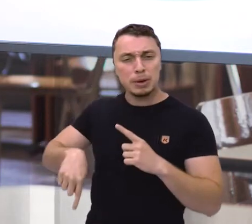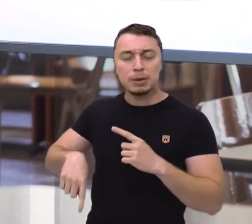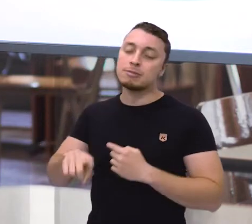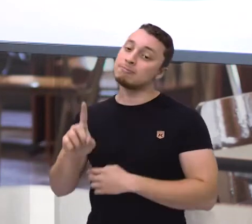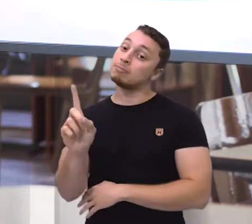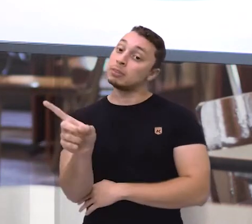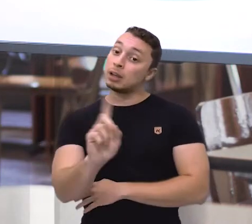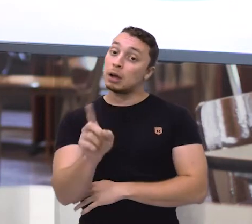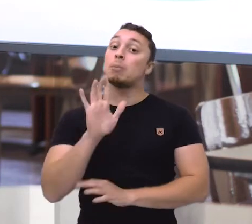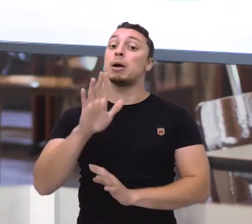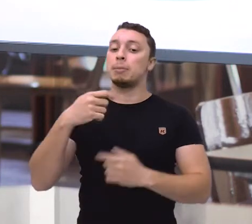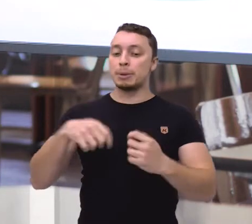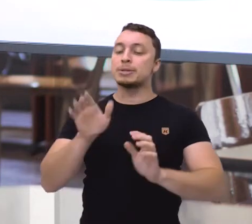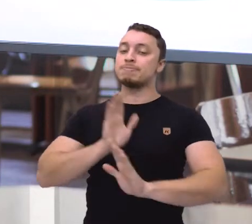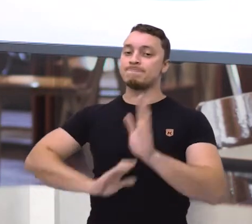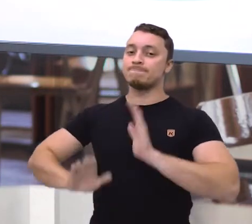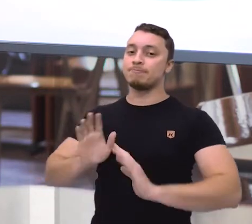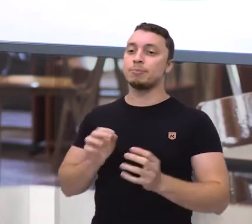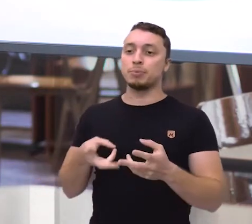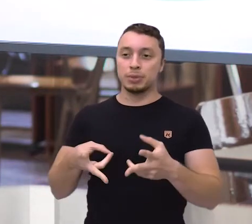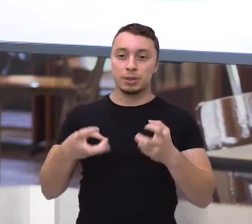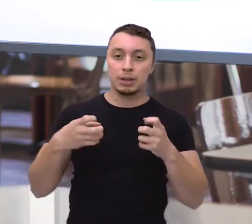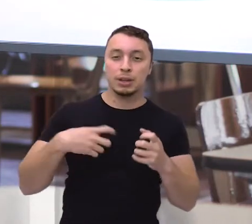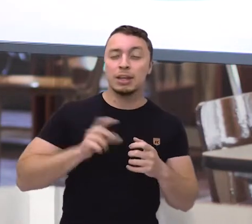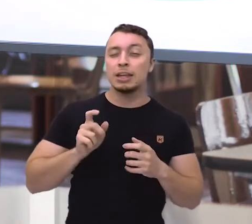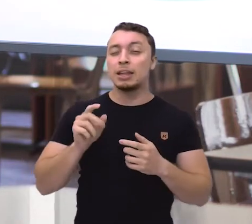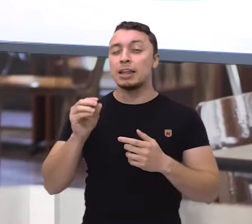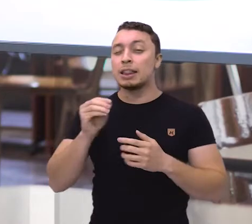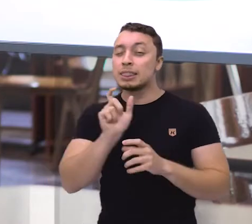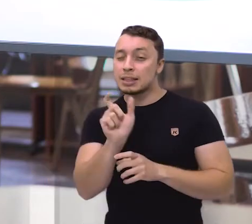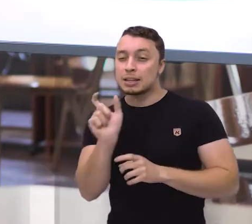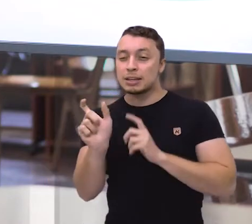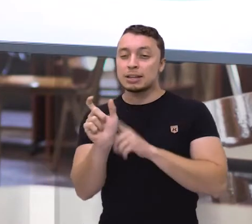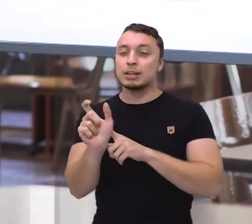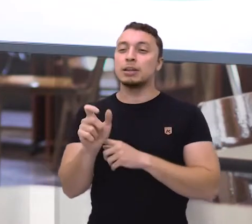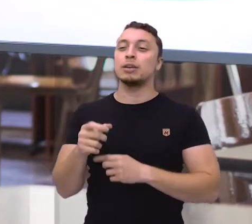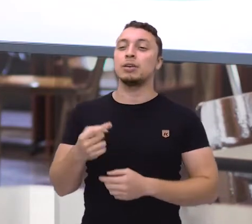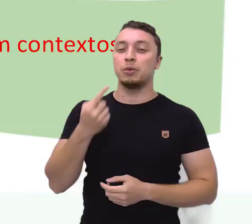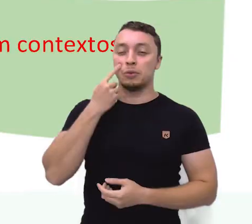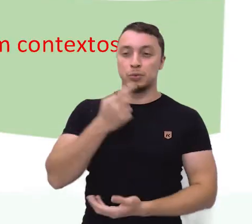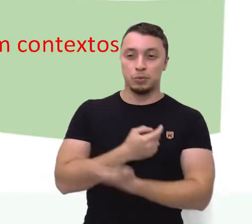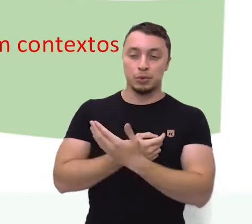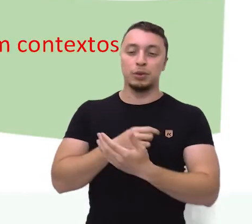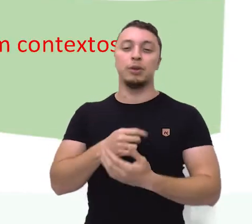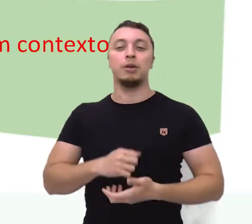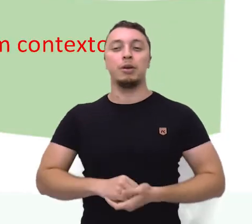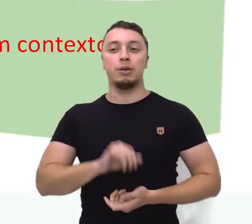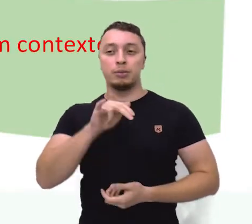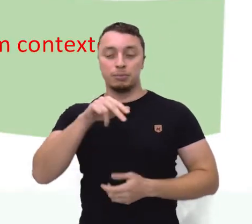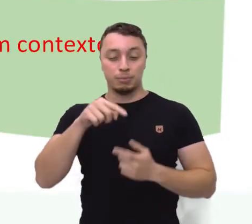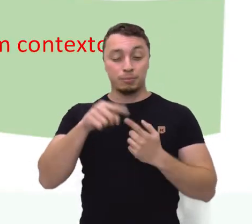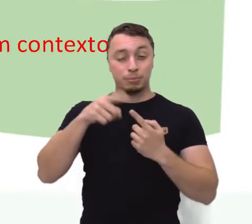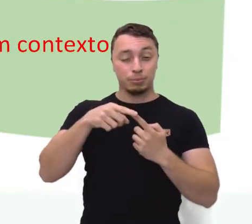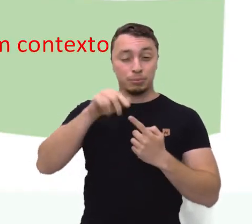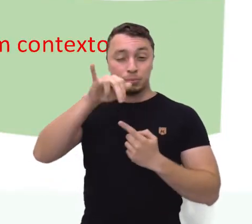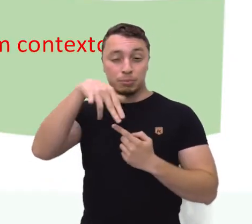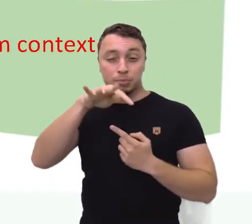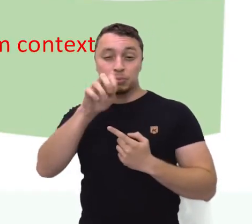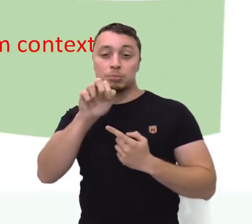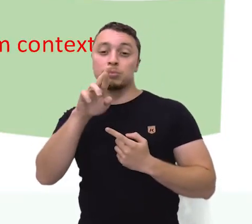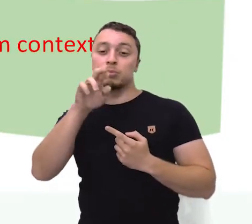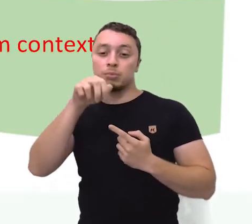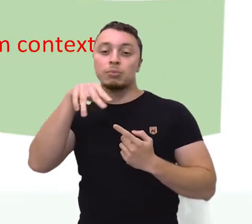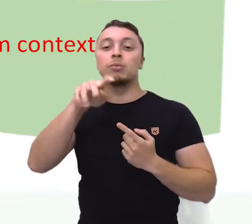mas exige cuidado. Percebam que uma frase bem interessante que diz o seguinte: o internetês deve ser tratado como